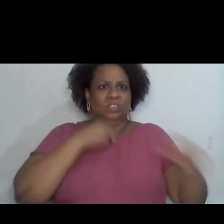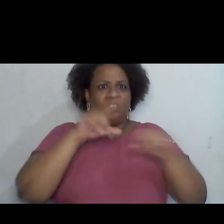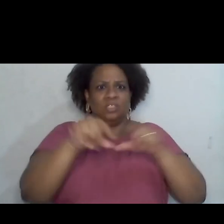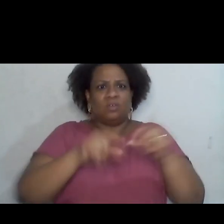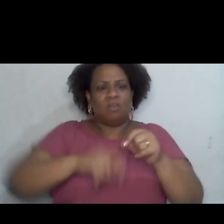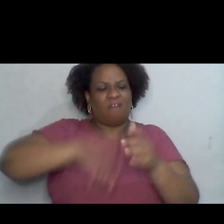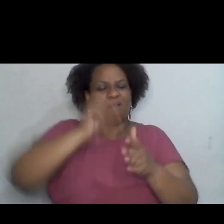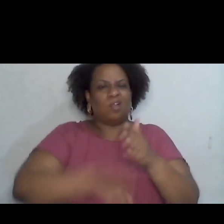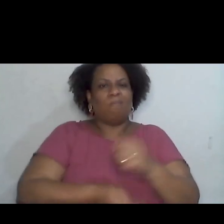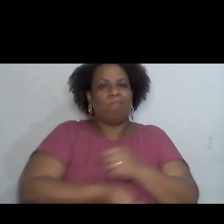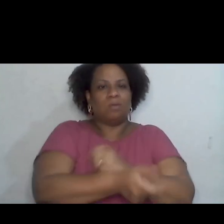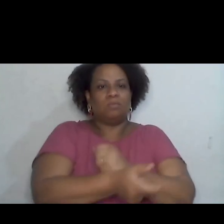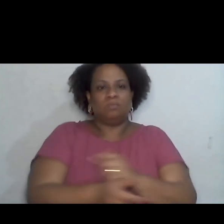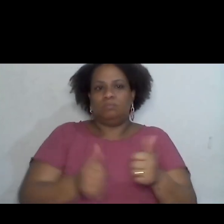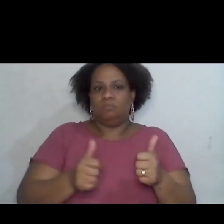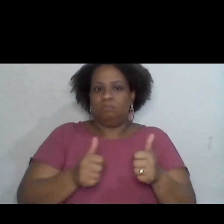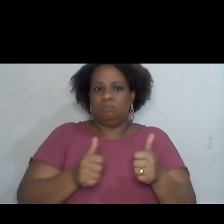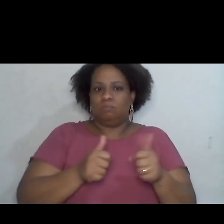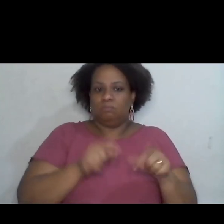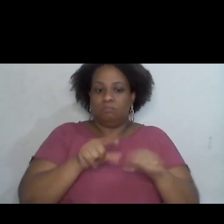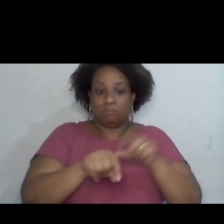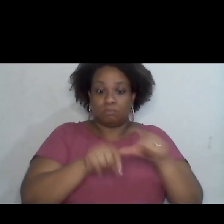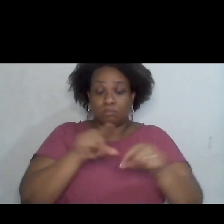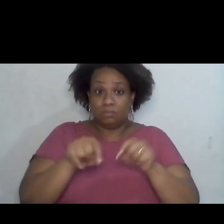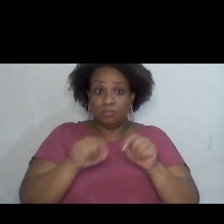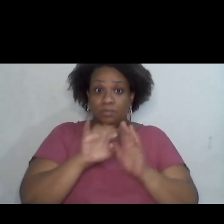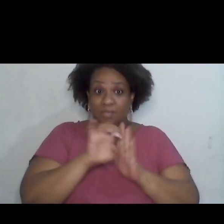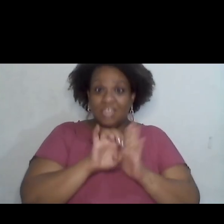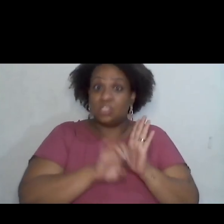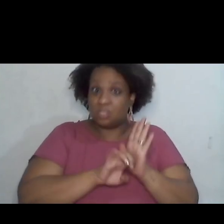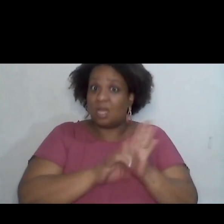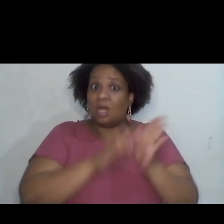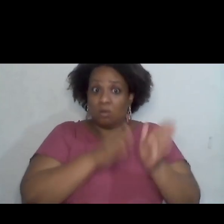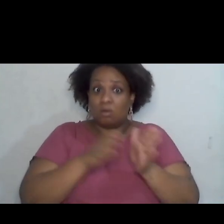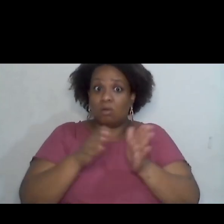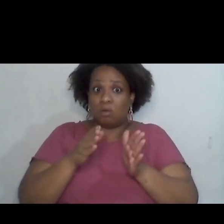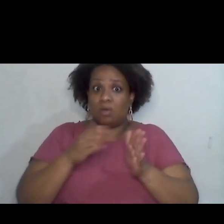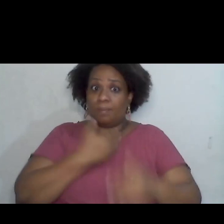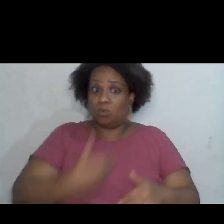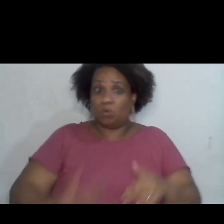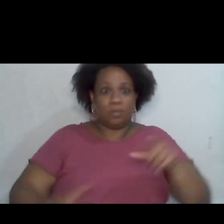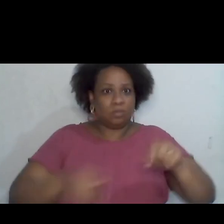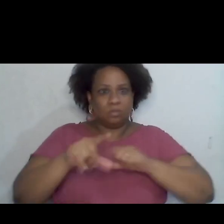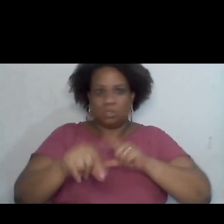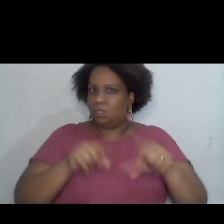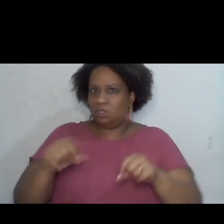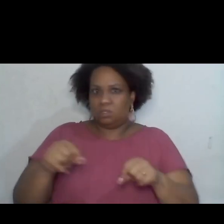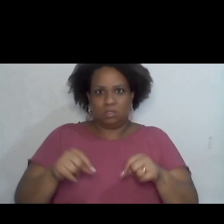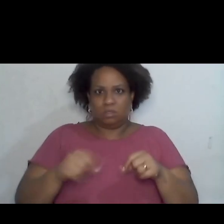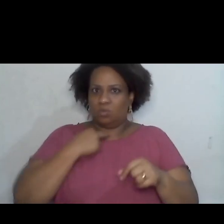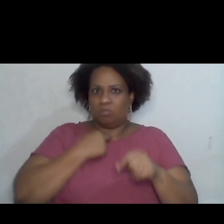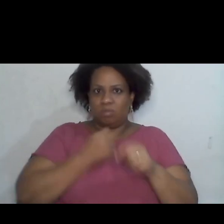canetada. Processo de edição é processo edital, é um processo público de seleção, e as entidades